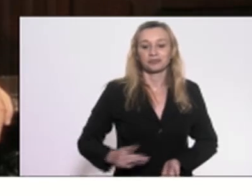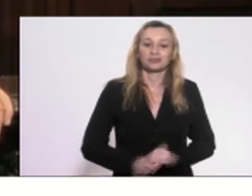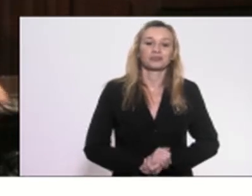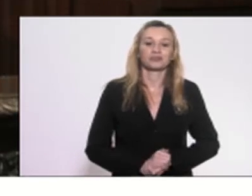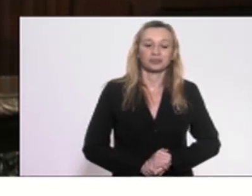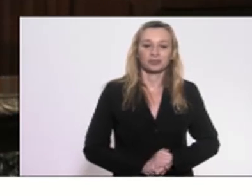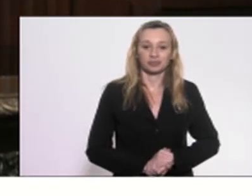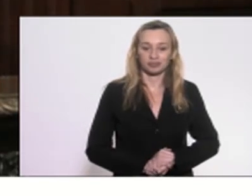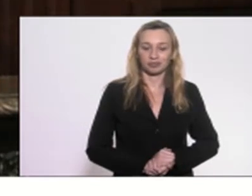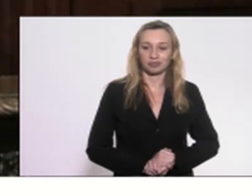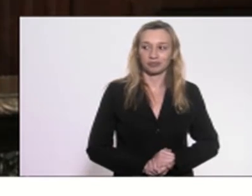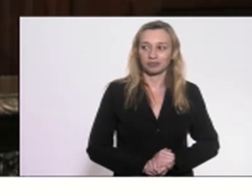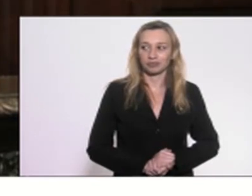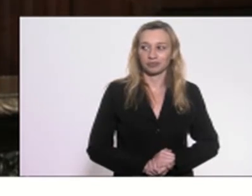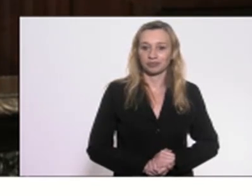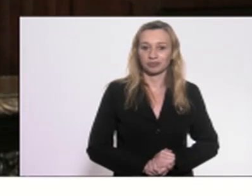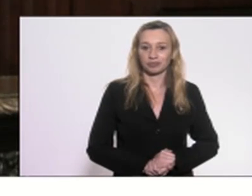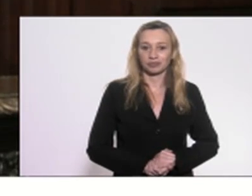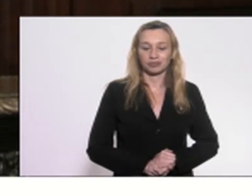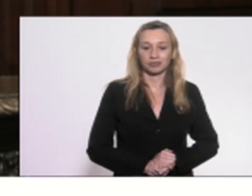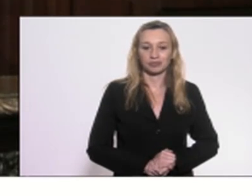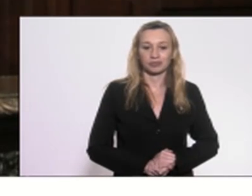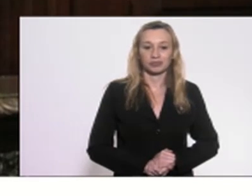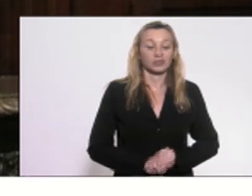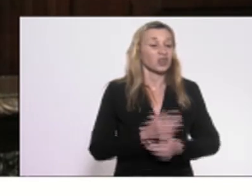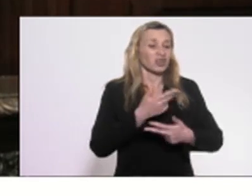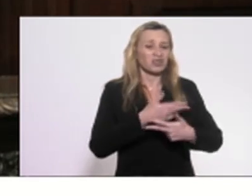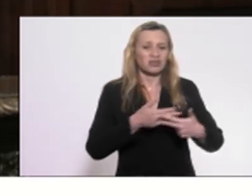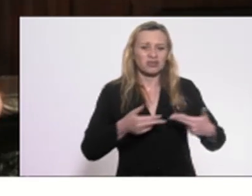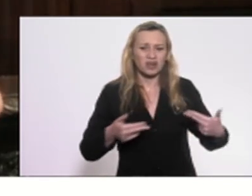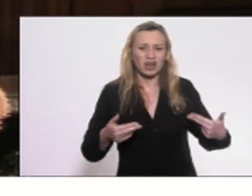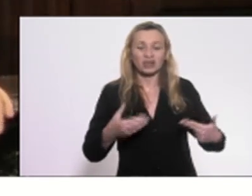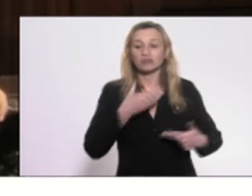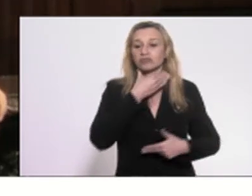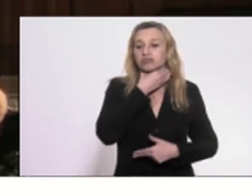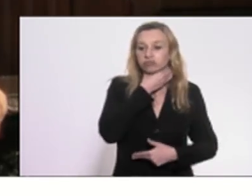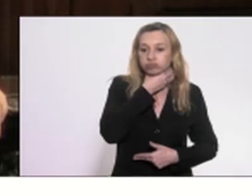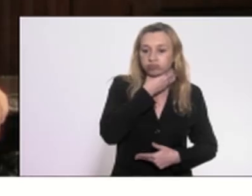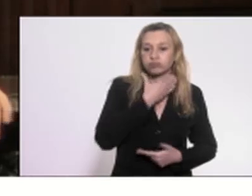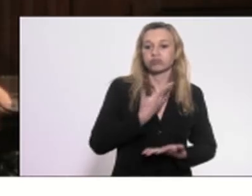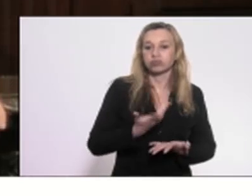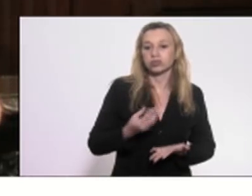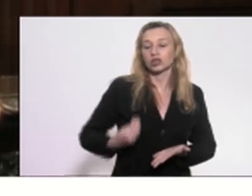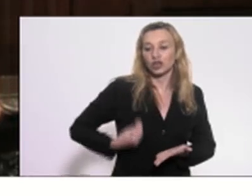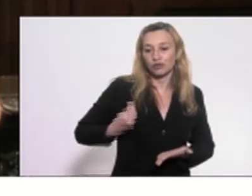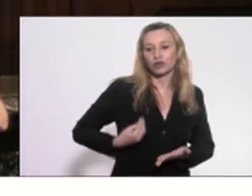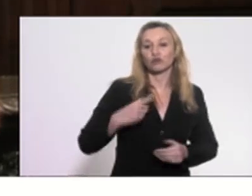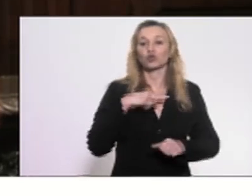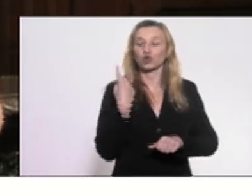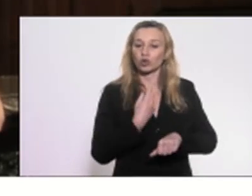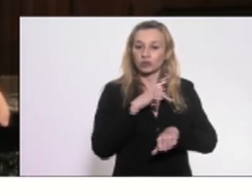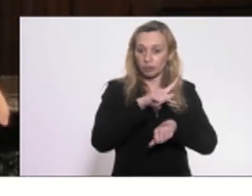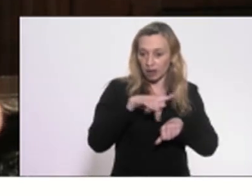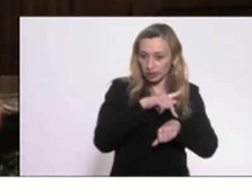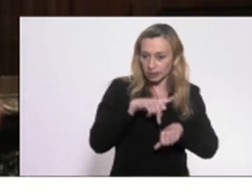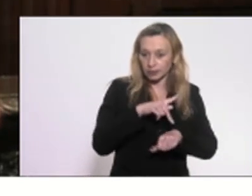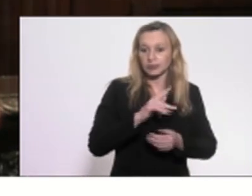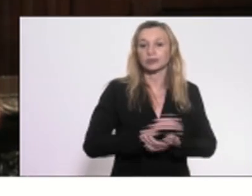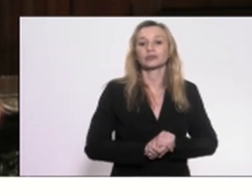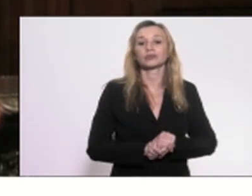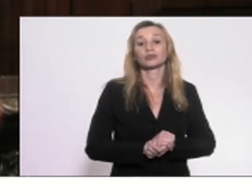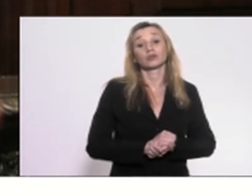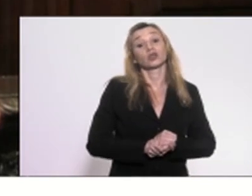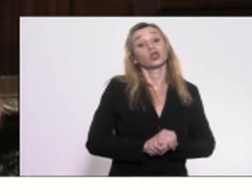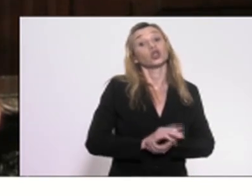em relação às muitas crises que vive o nosso país e